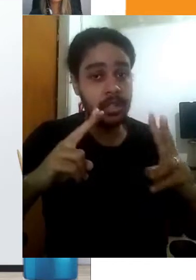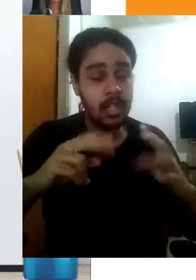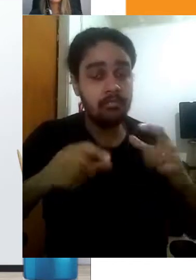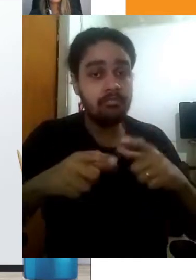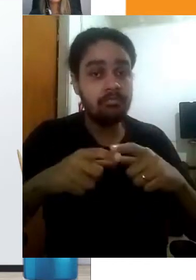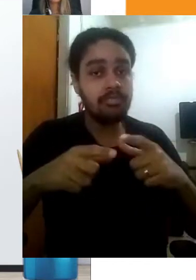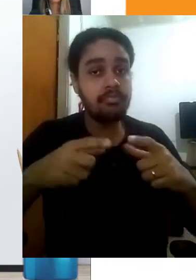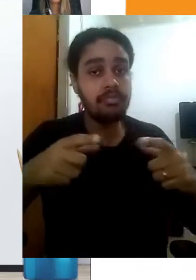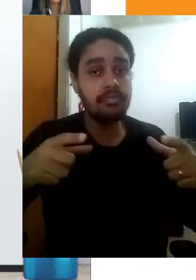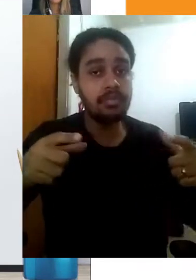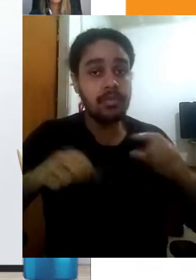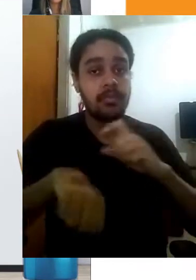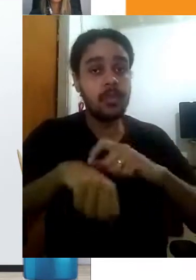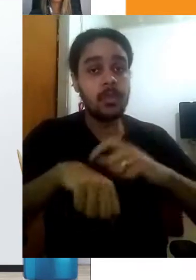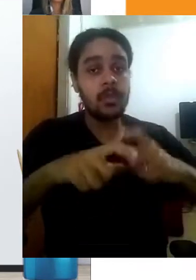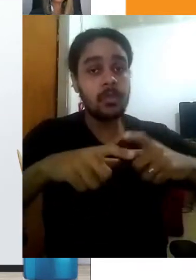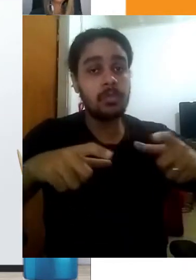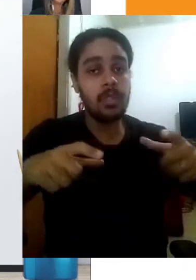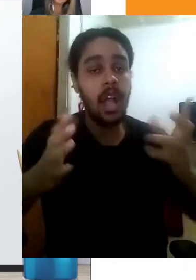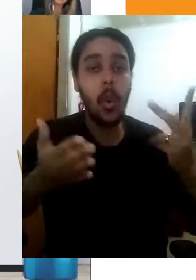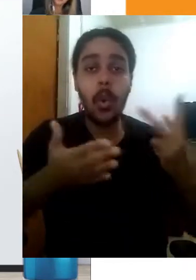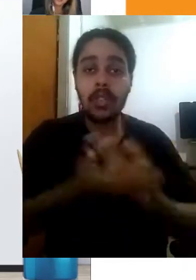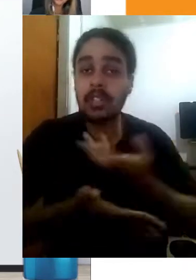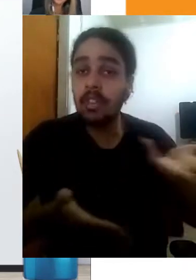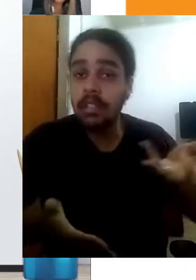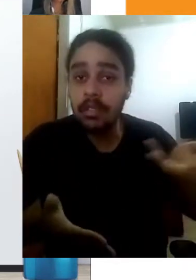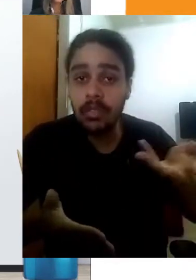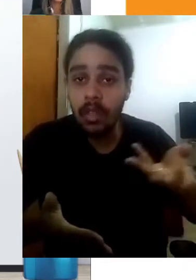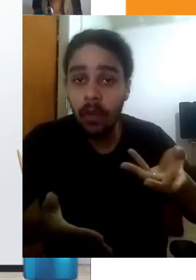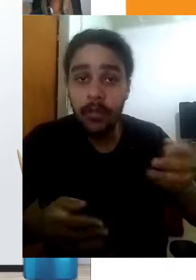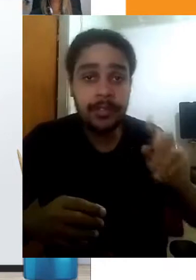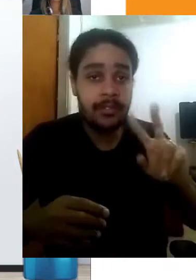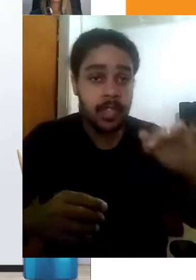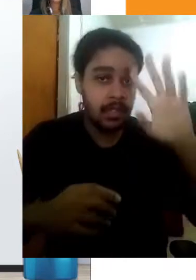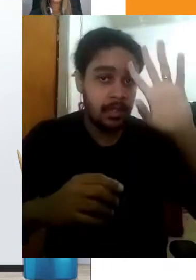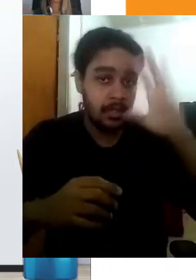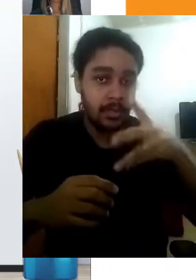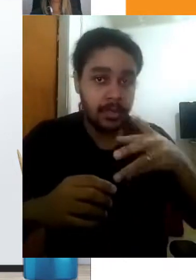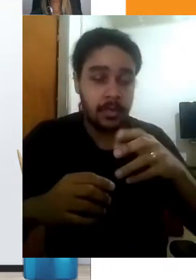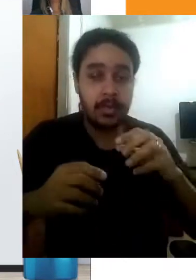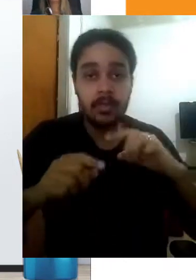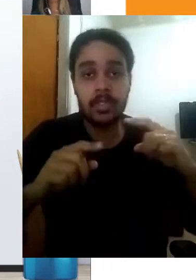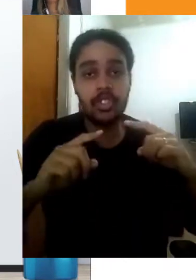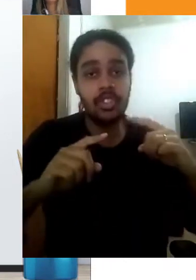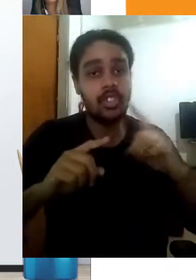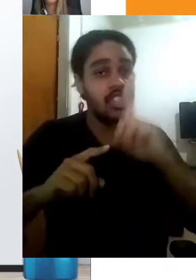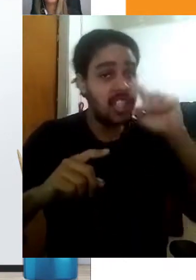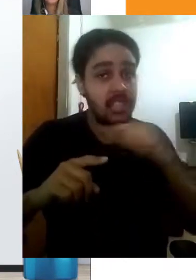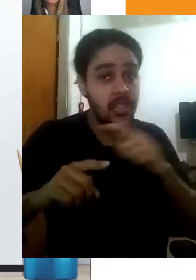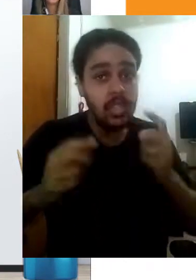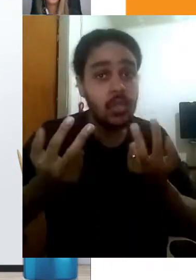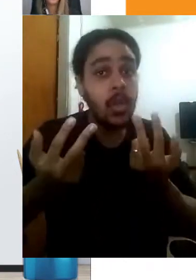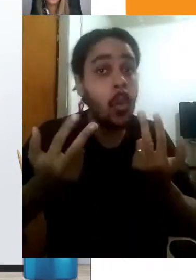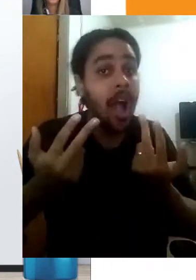velocidade aumentará ao longo do tempo, provocando uma aceleração que vai gerar uma resultante na